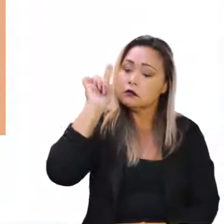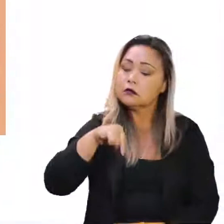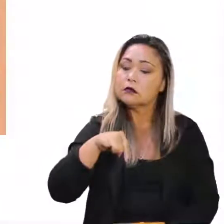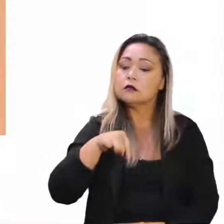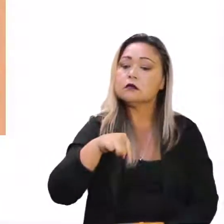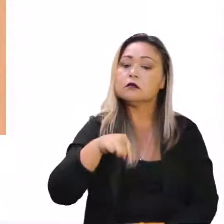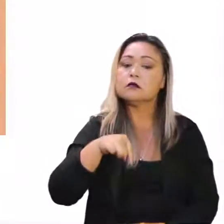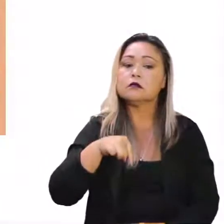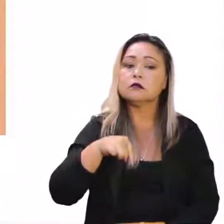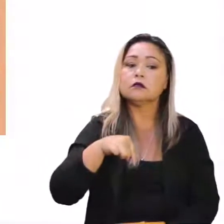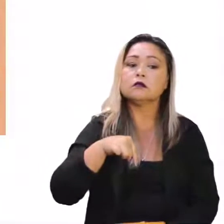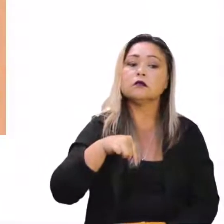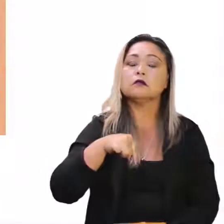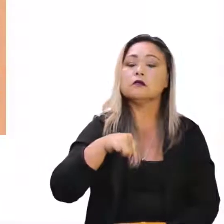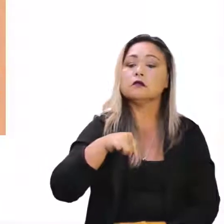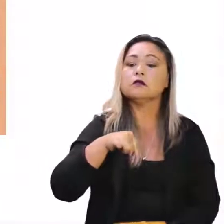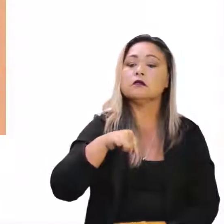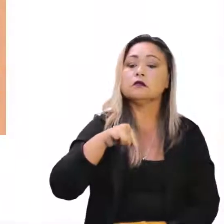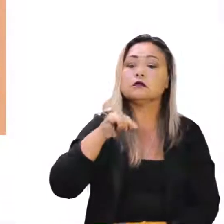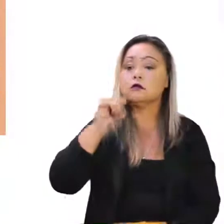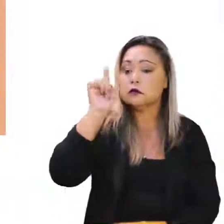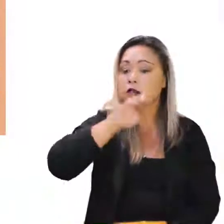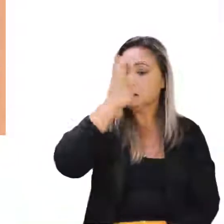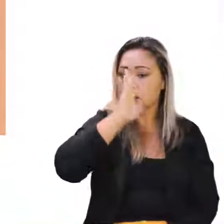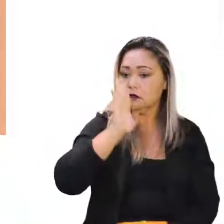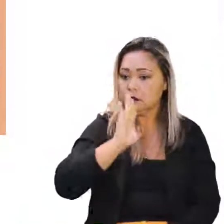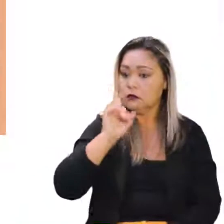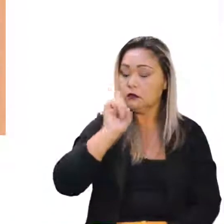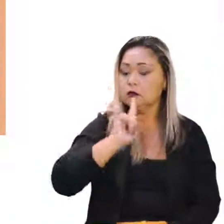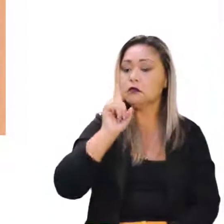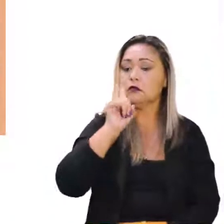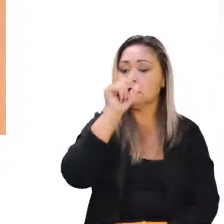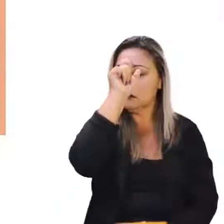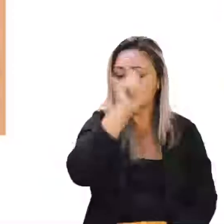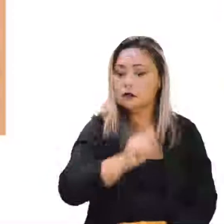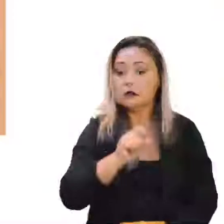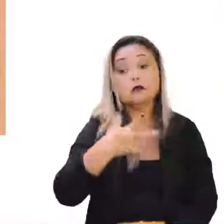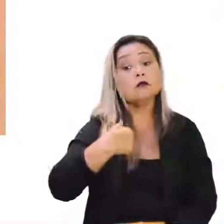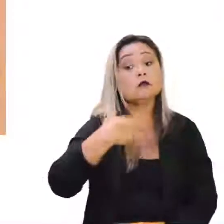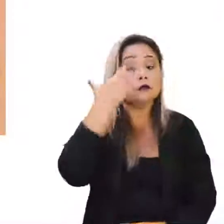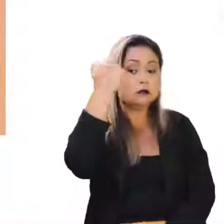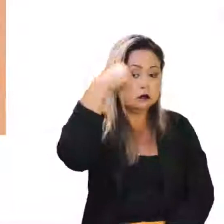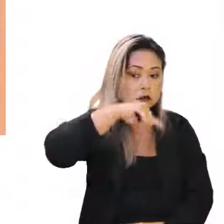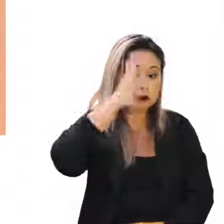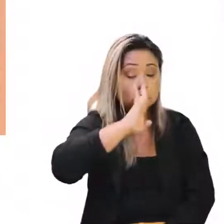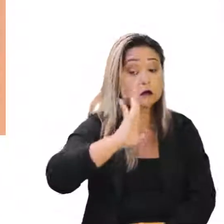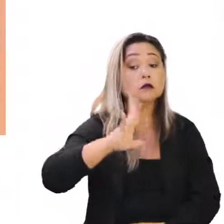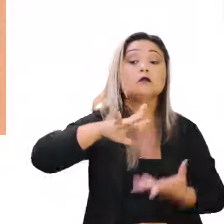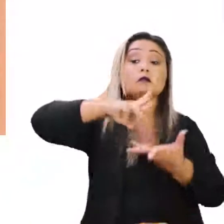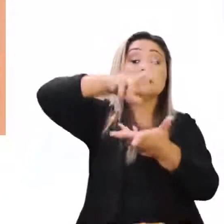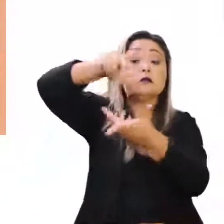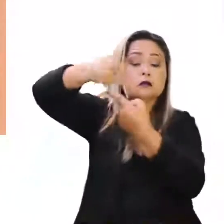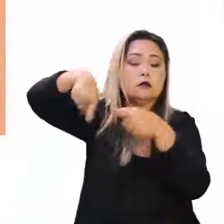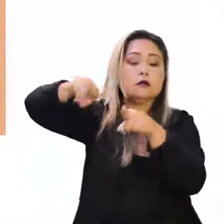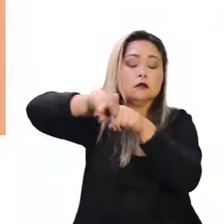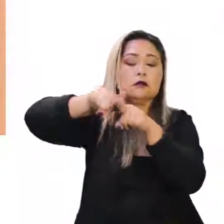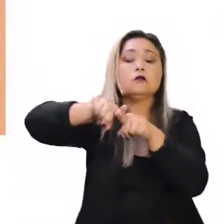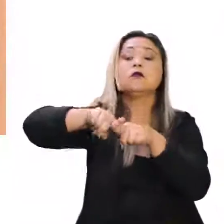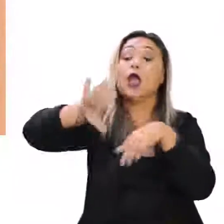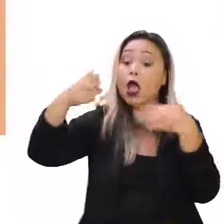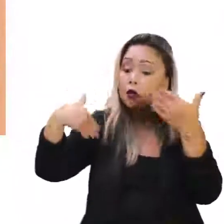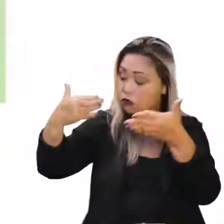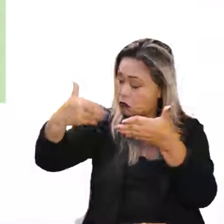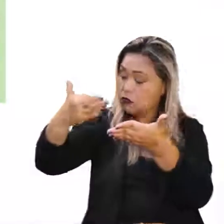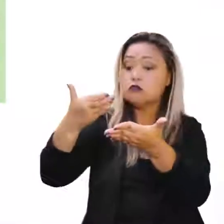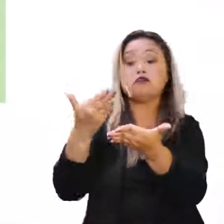contribuição do Heitor Villa-Lobos, um grande brasileiro que não só ficou famoso no Brasil, como no mundo inteiro, e ainda hoje se estudam